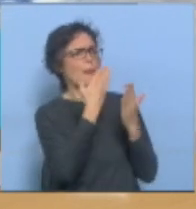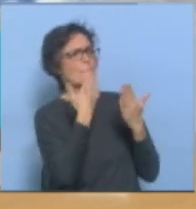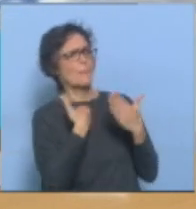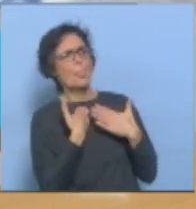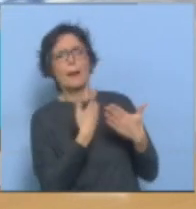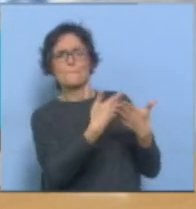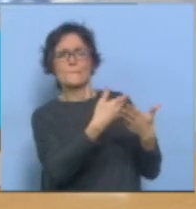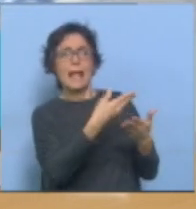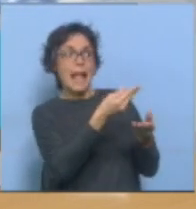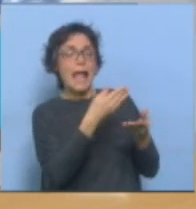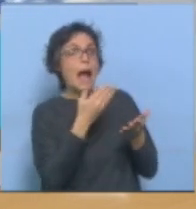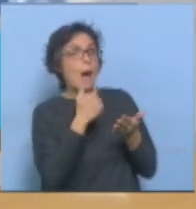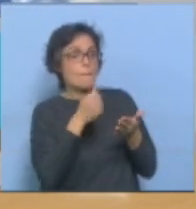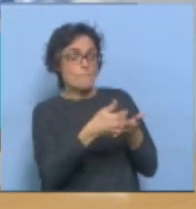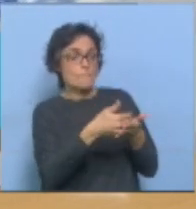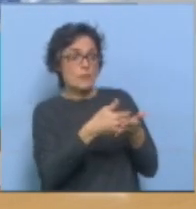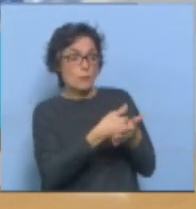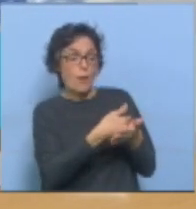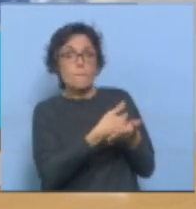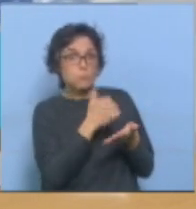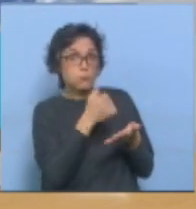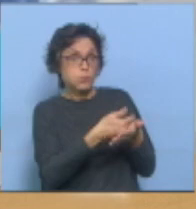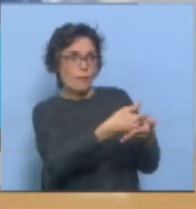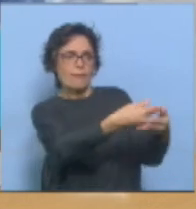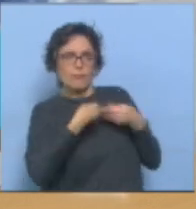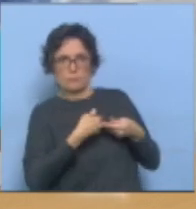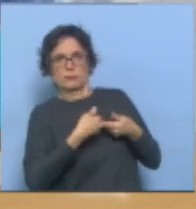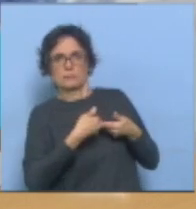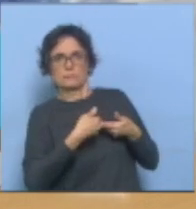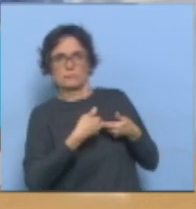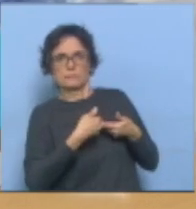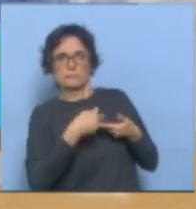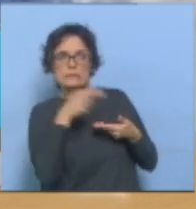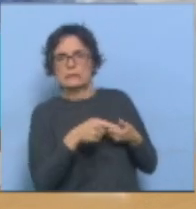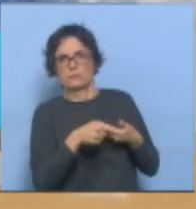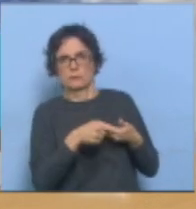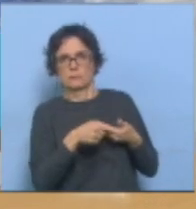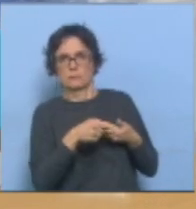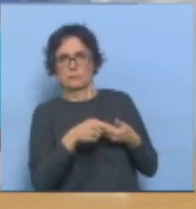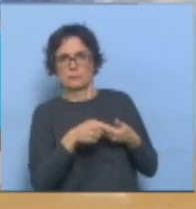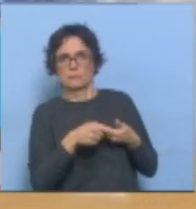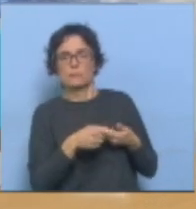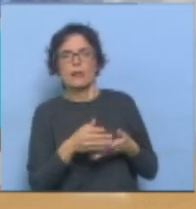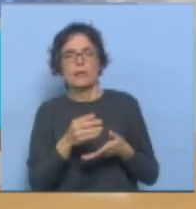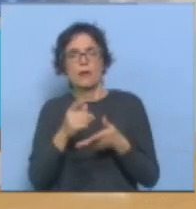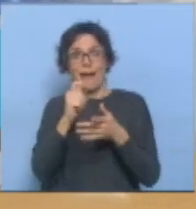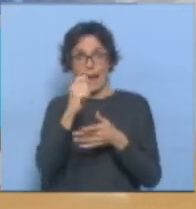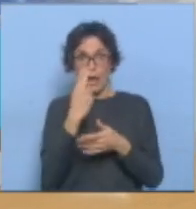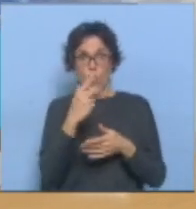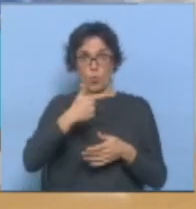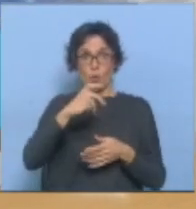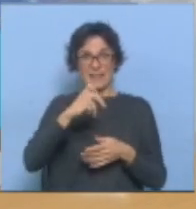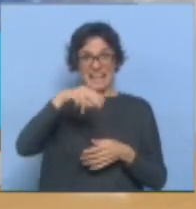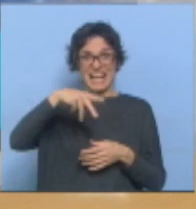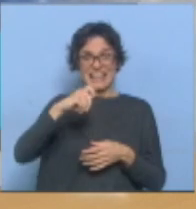não termina com o sofrimento, termina com a vida do doente. Portanto, a eutanásia é a morte, é